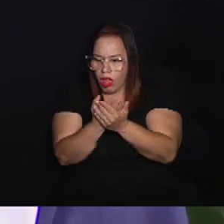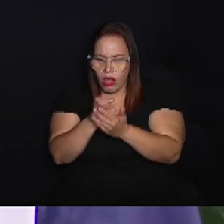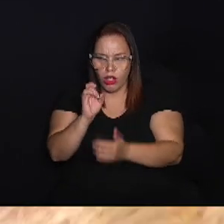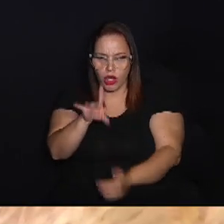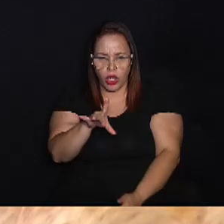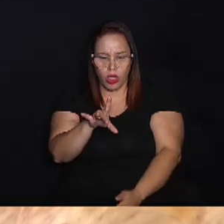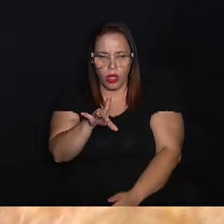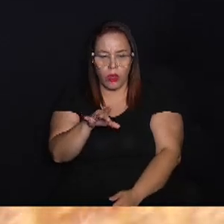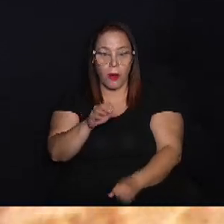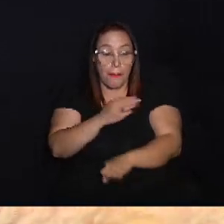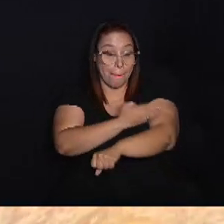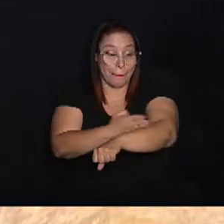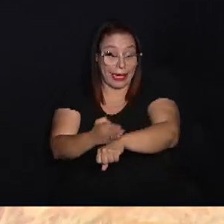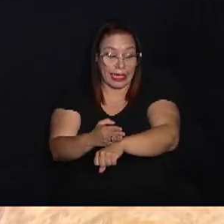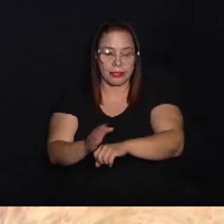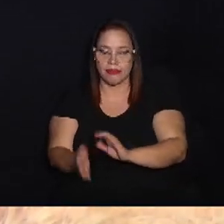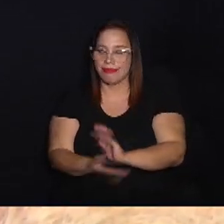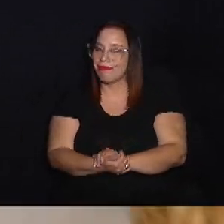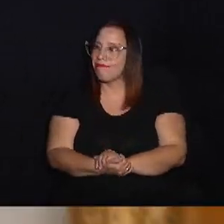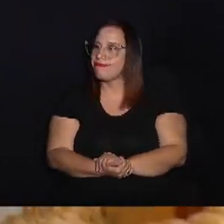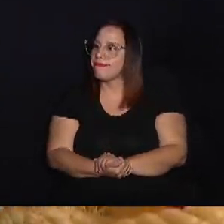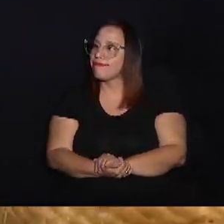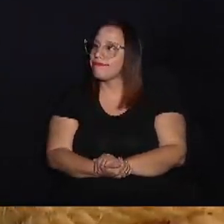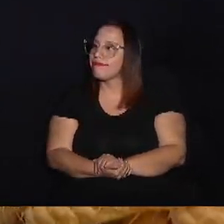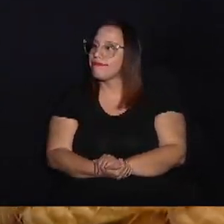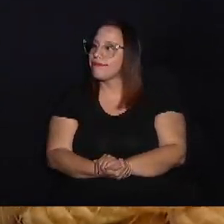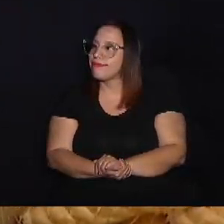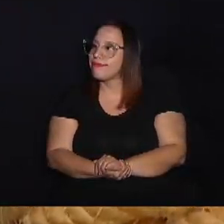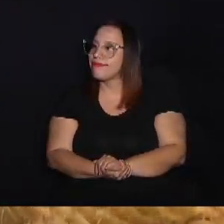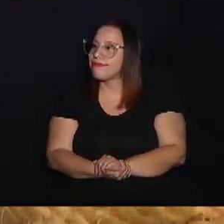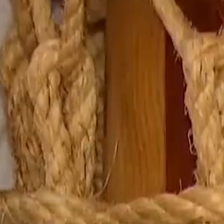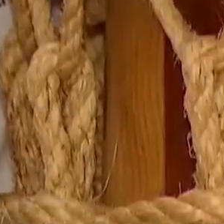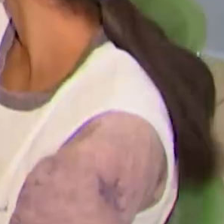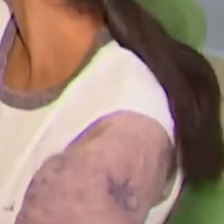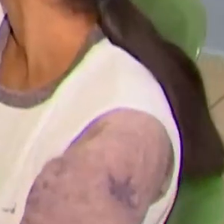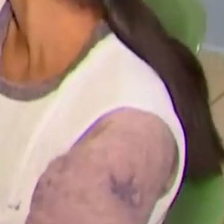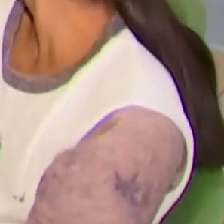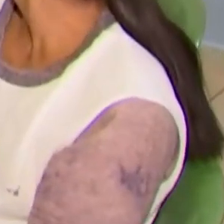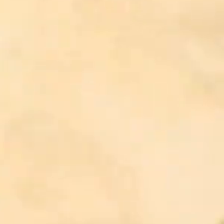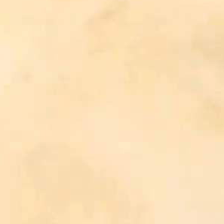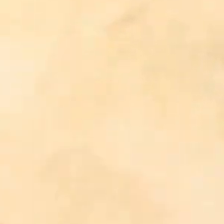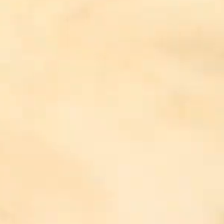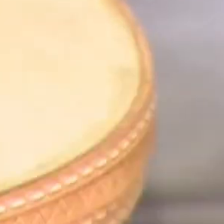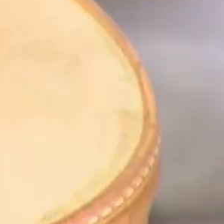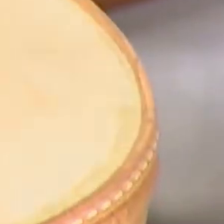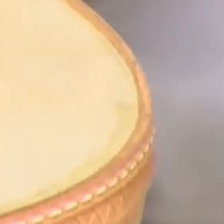nas pessoas brancas.